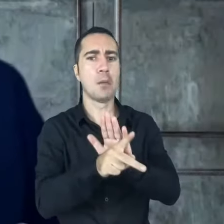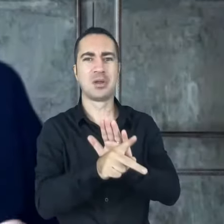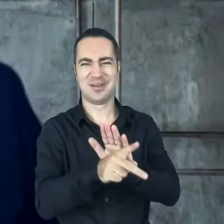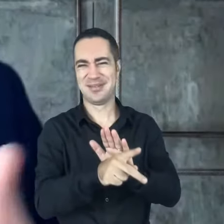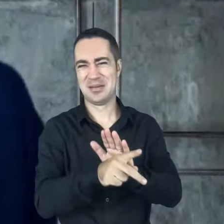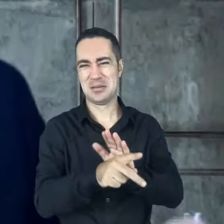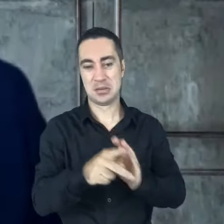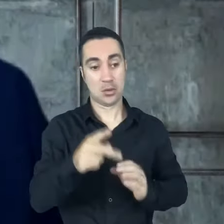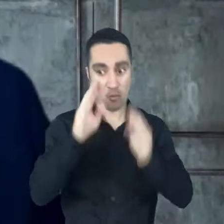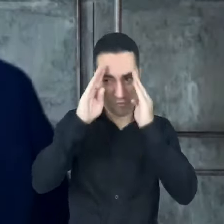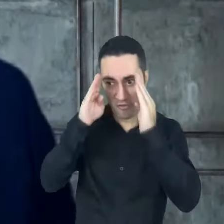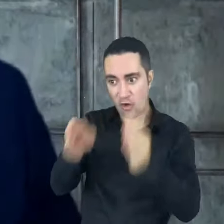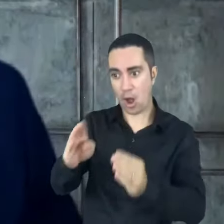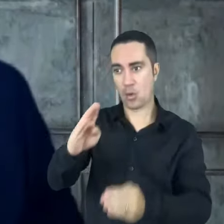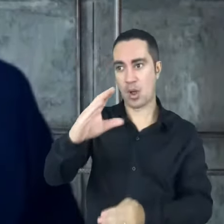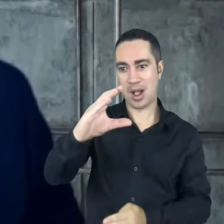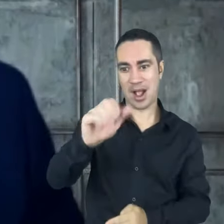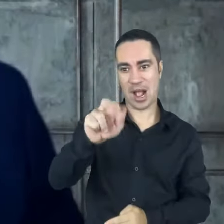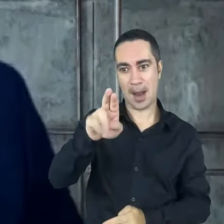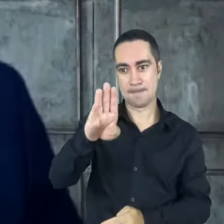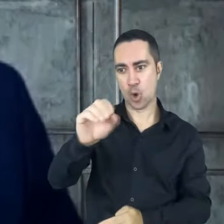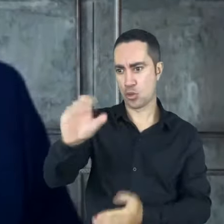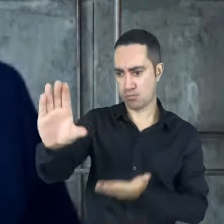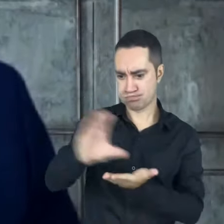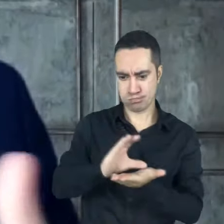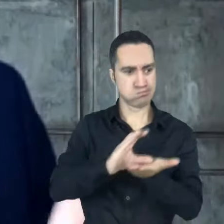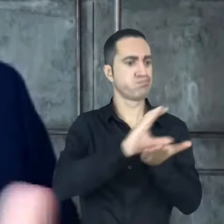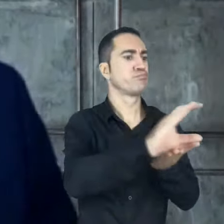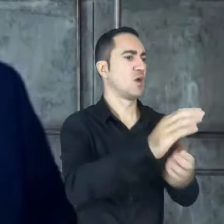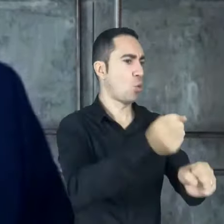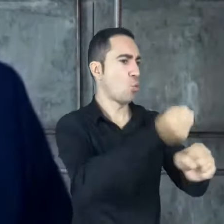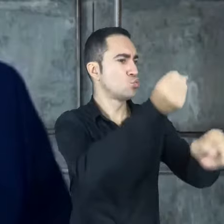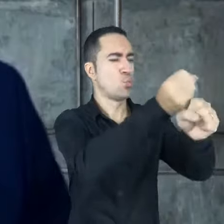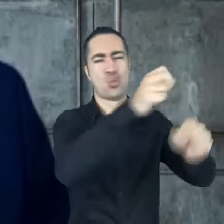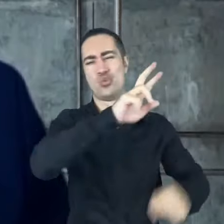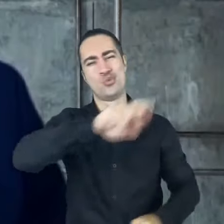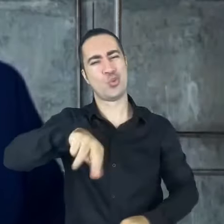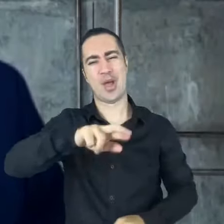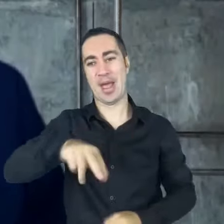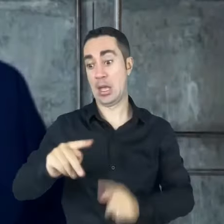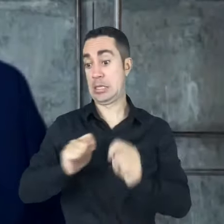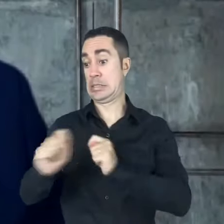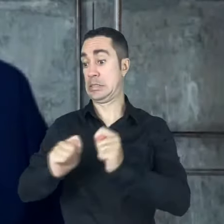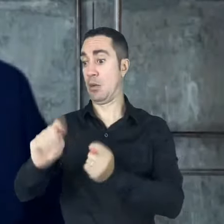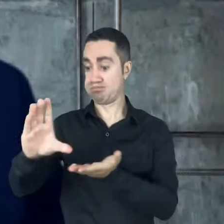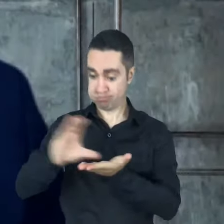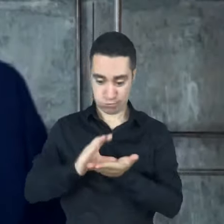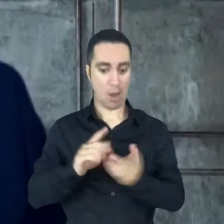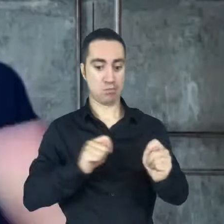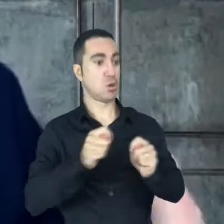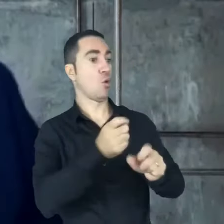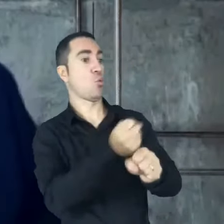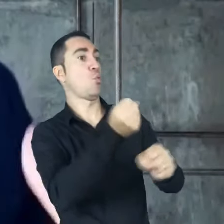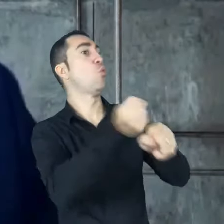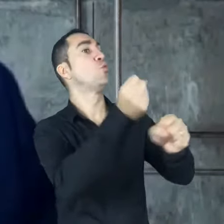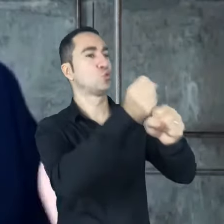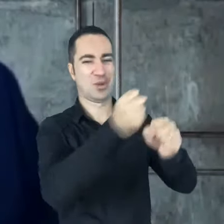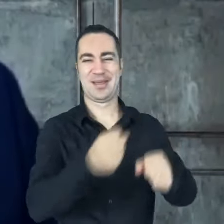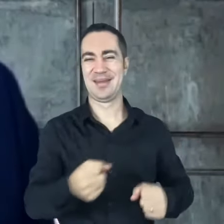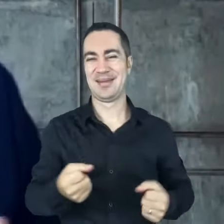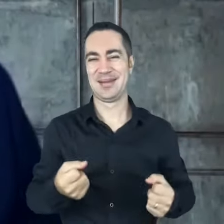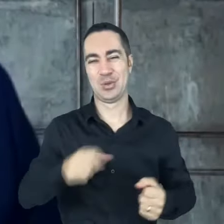carbono, né? Porque, em termos técnicos aqui, existe o que a gente chama de forte consideração ao MDL. Trabalhei